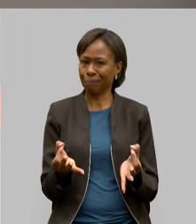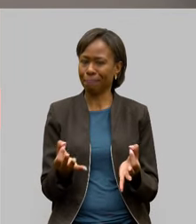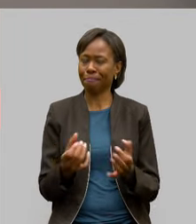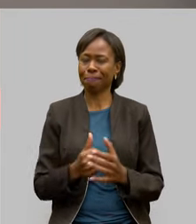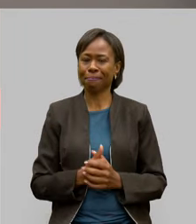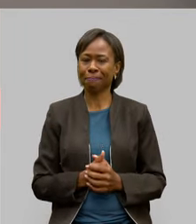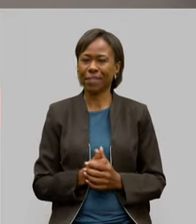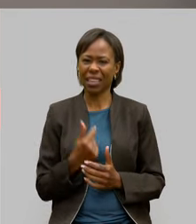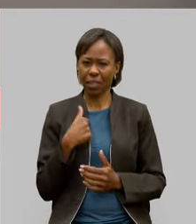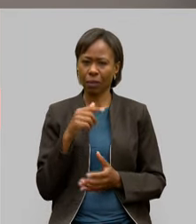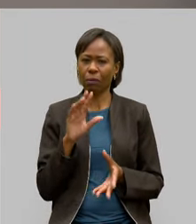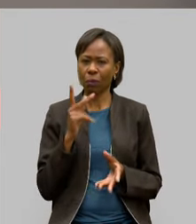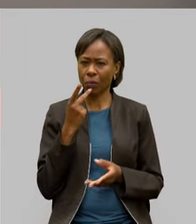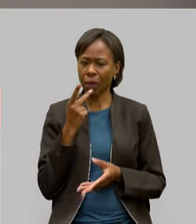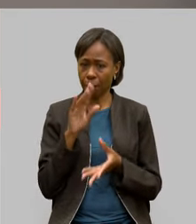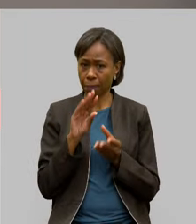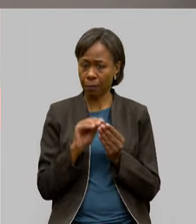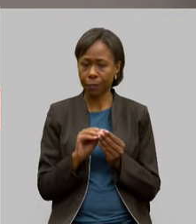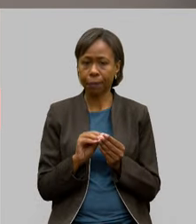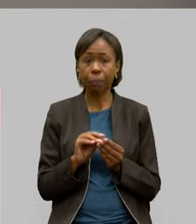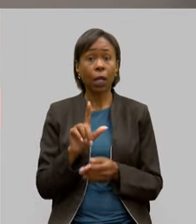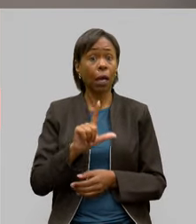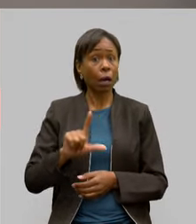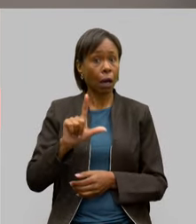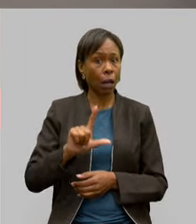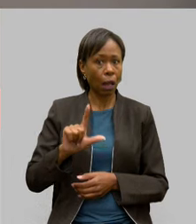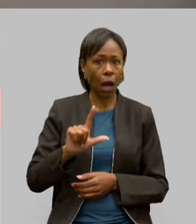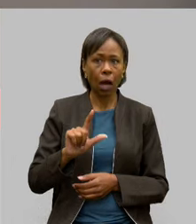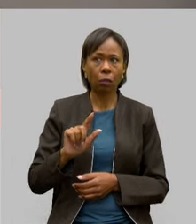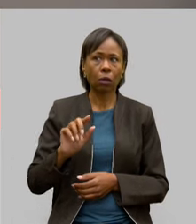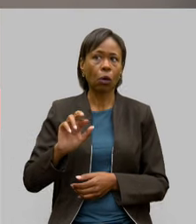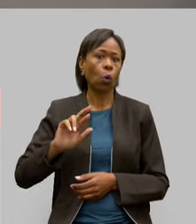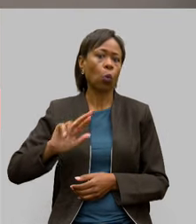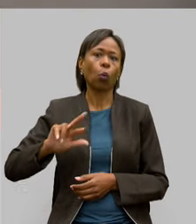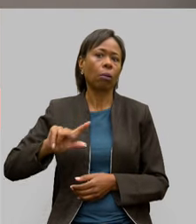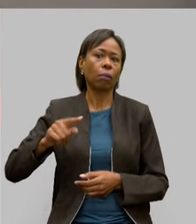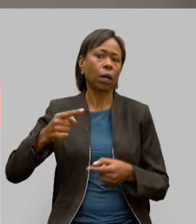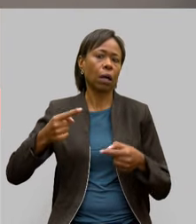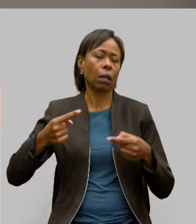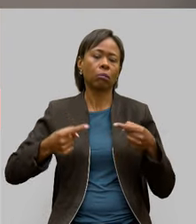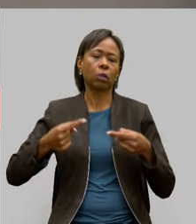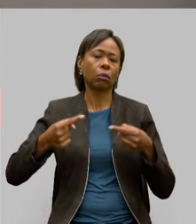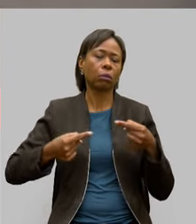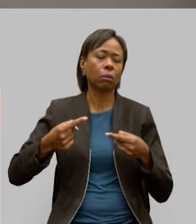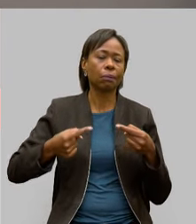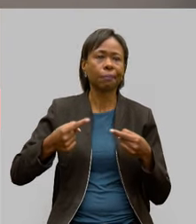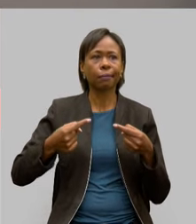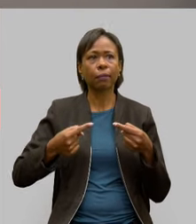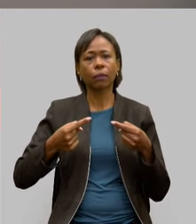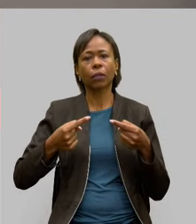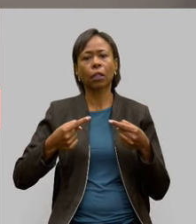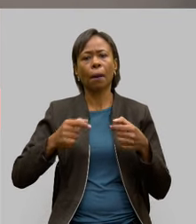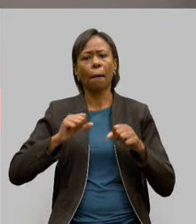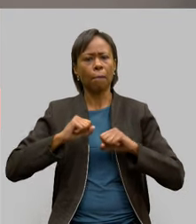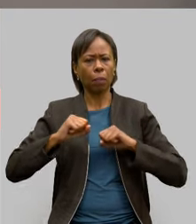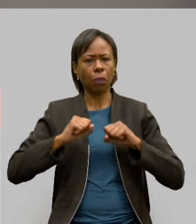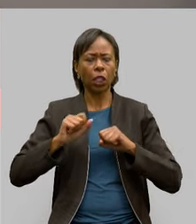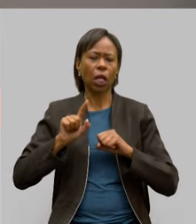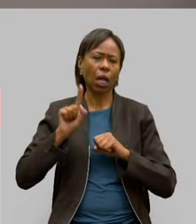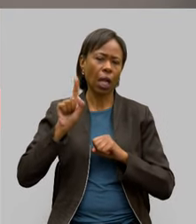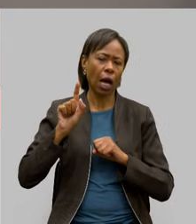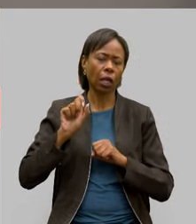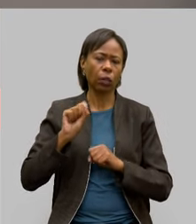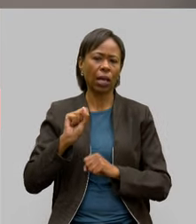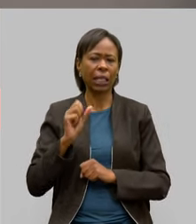ser breve aqui né É claro que aqui nós não estamos discutindo eh o que tá sendo debatido no Supremo Tribunal